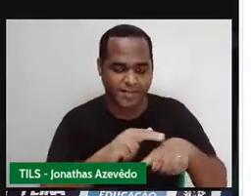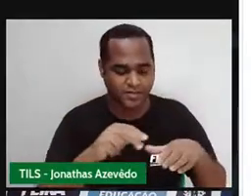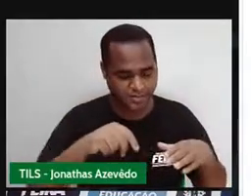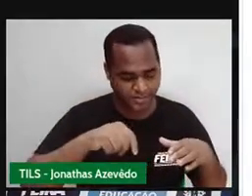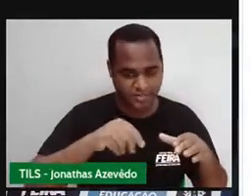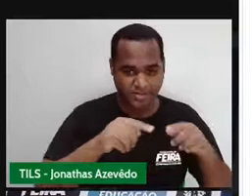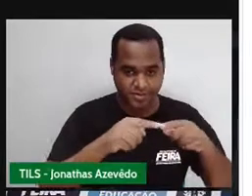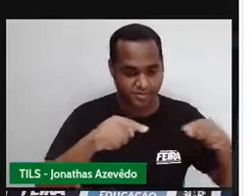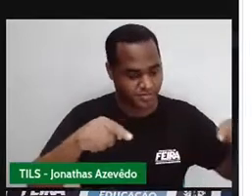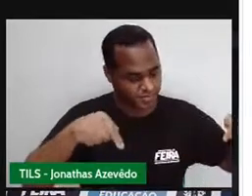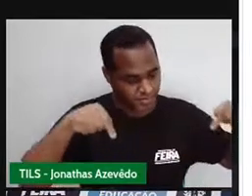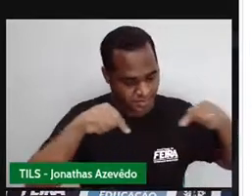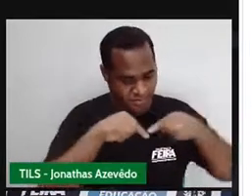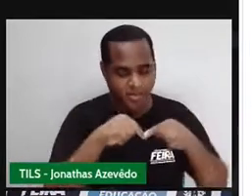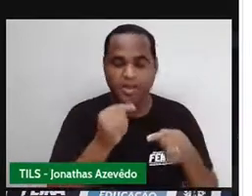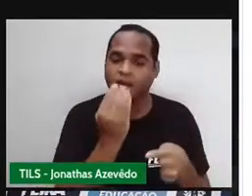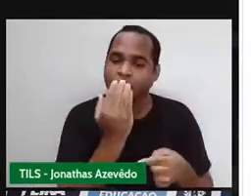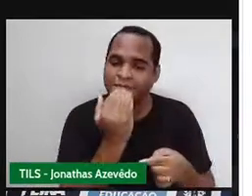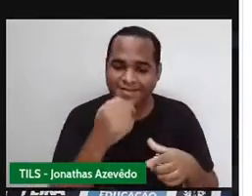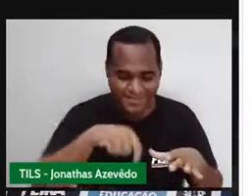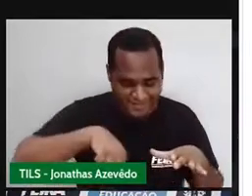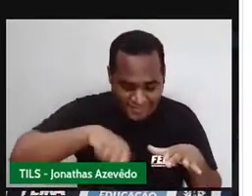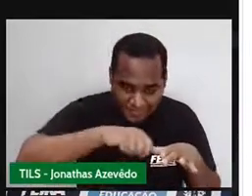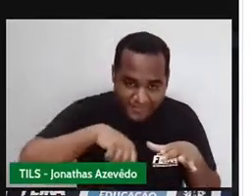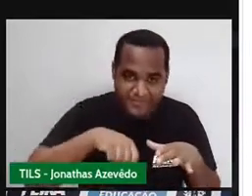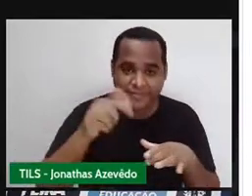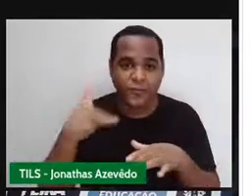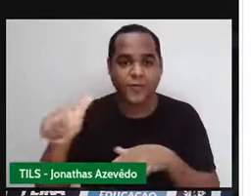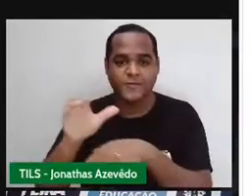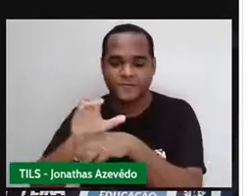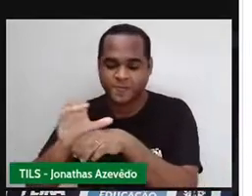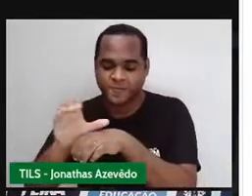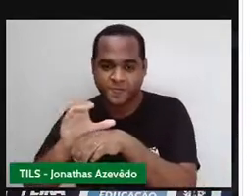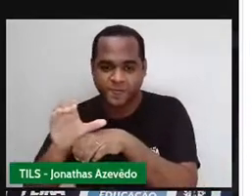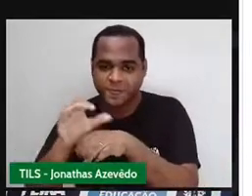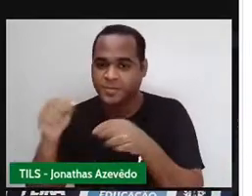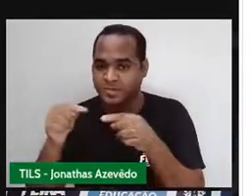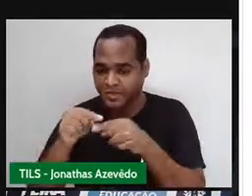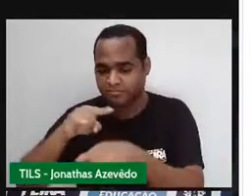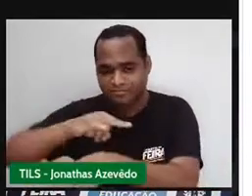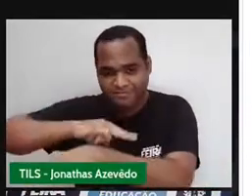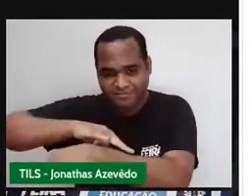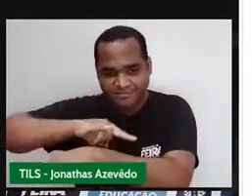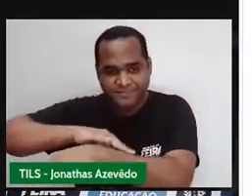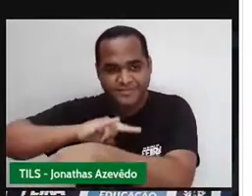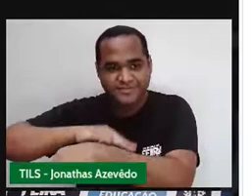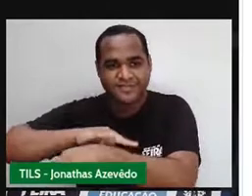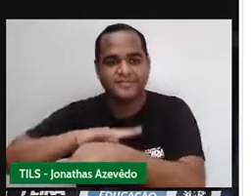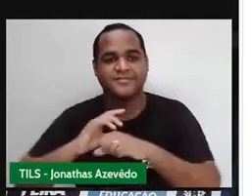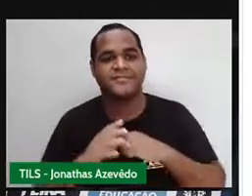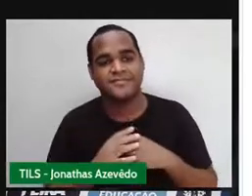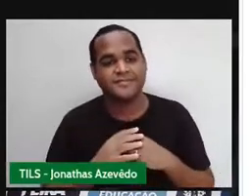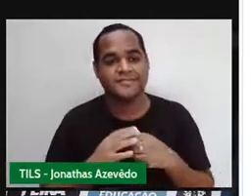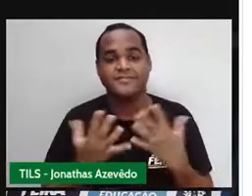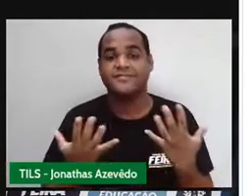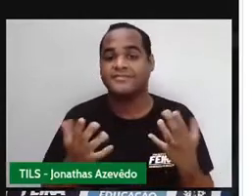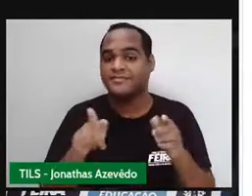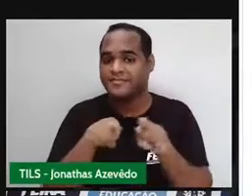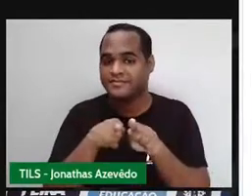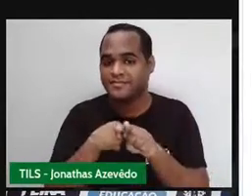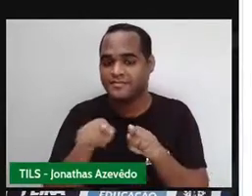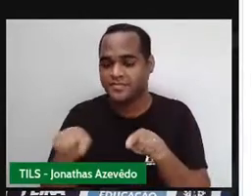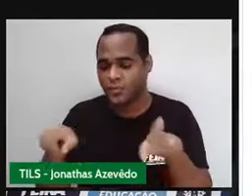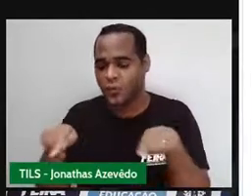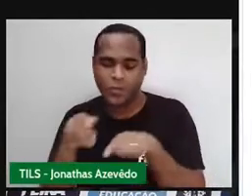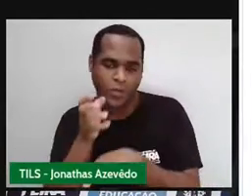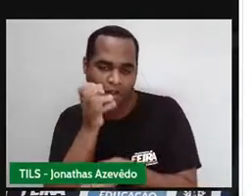apresentar a cozinha essa essa parte aqui de Cinza Vai representar o banheiro e a gente tem também aqui né o